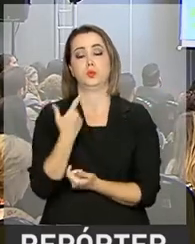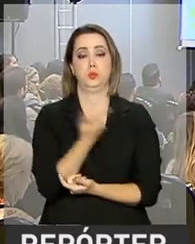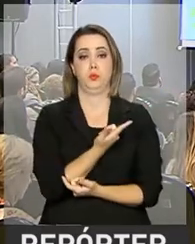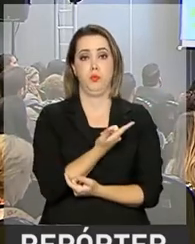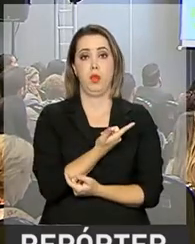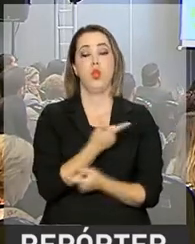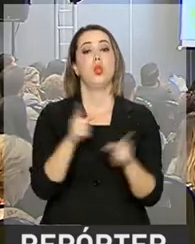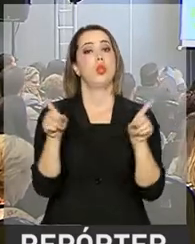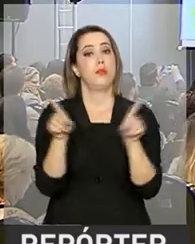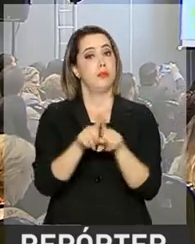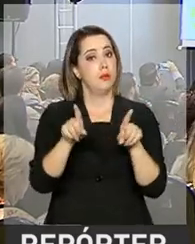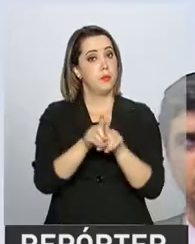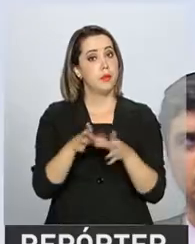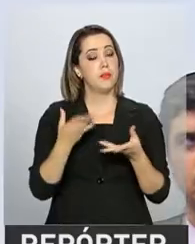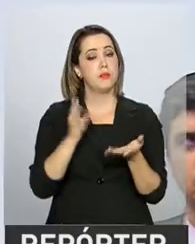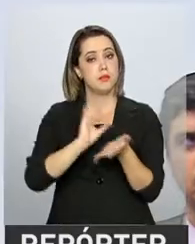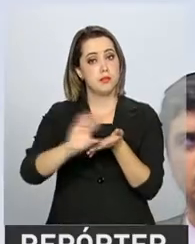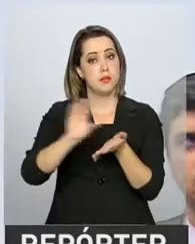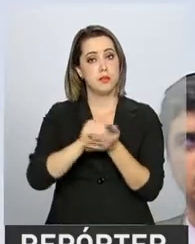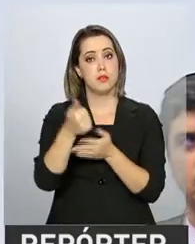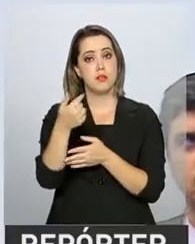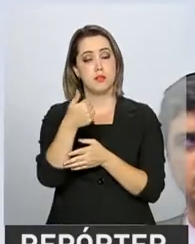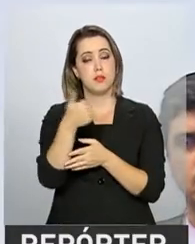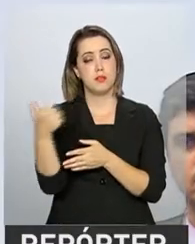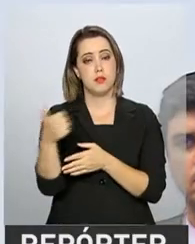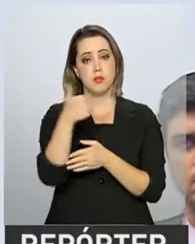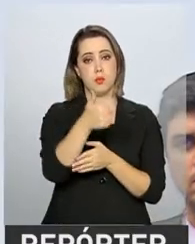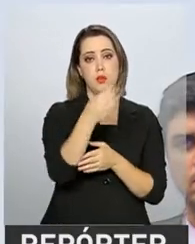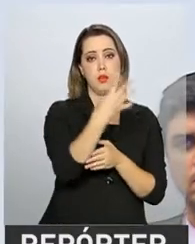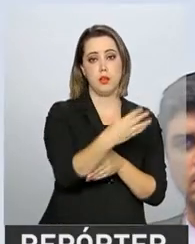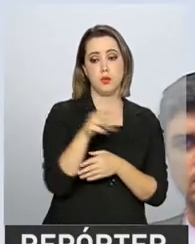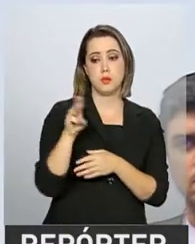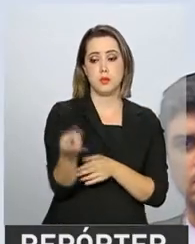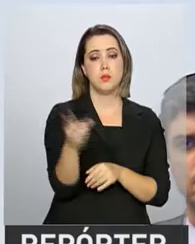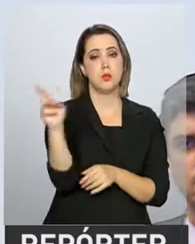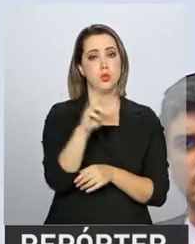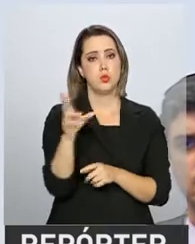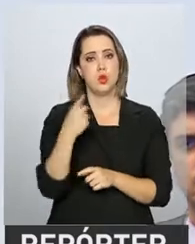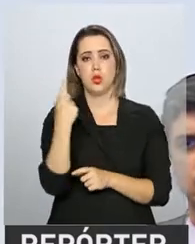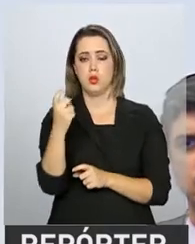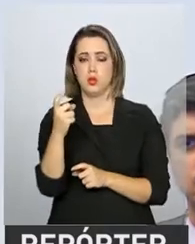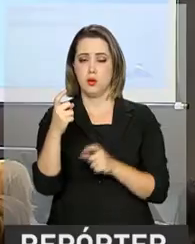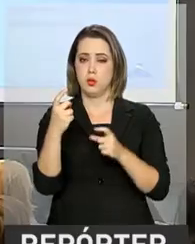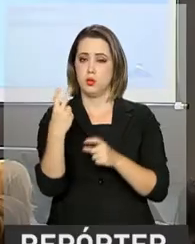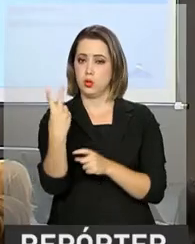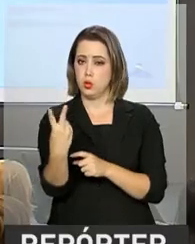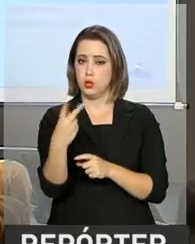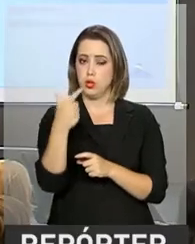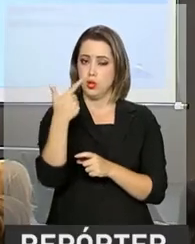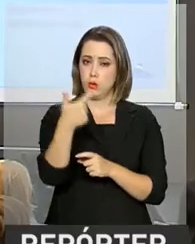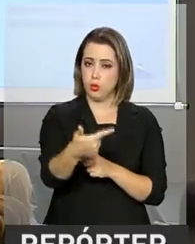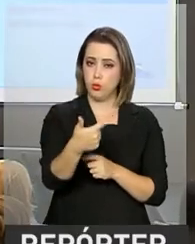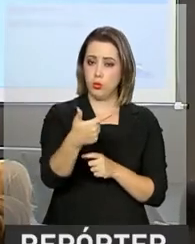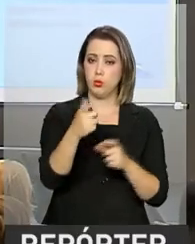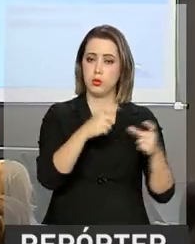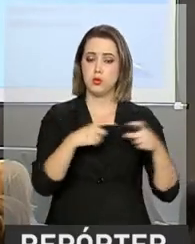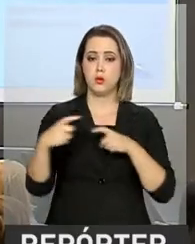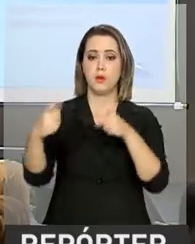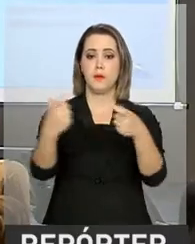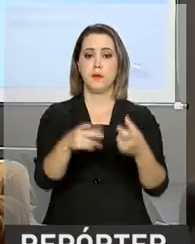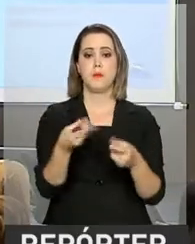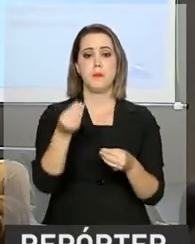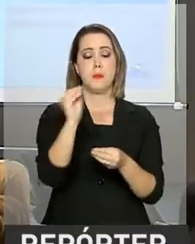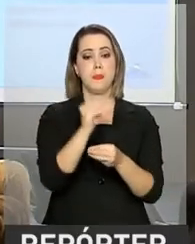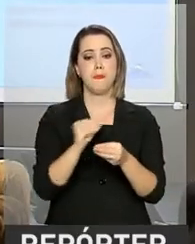investindo mais 114 milhões de reais em 52 novos centros de reabilitação de crianças com microcefalia